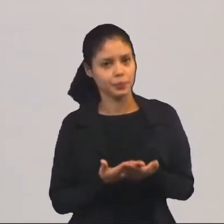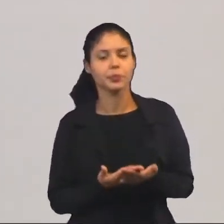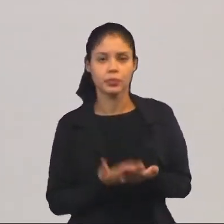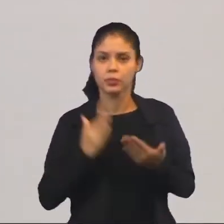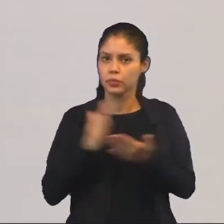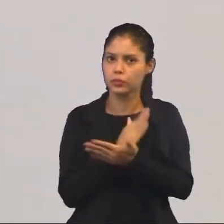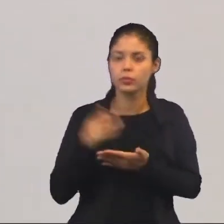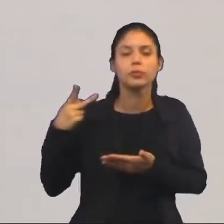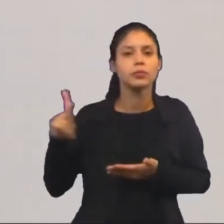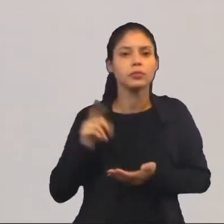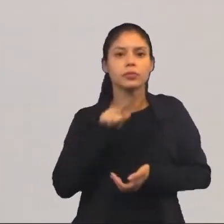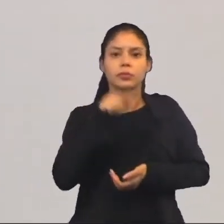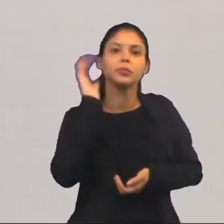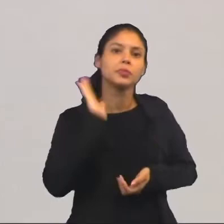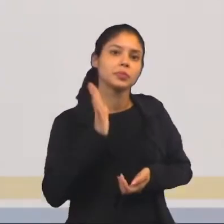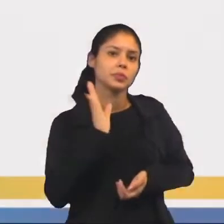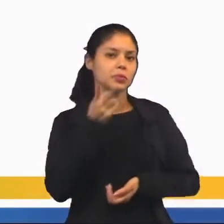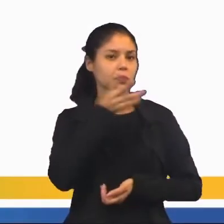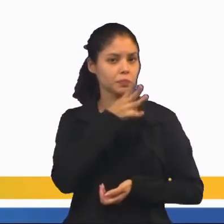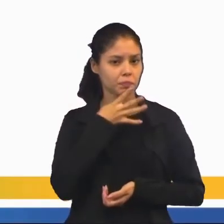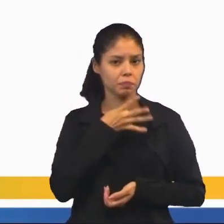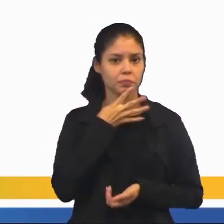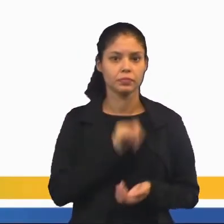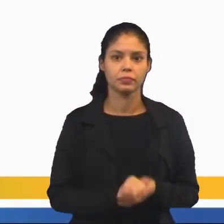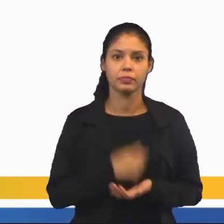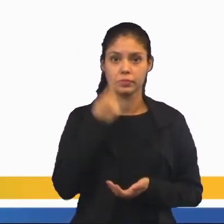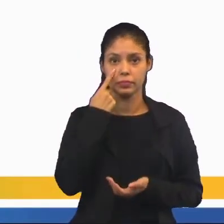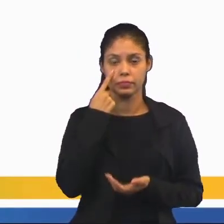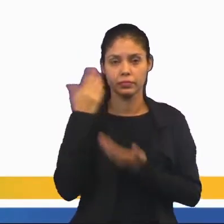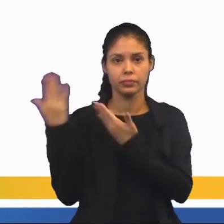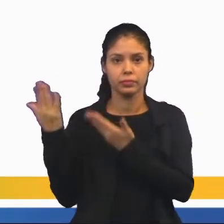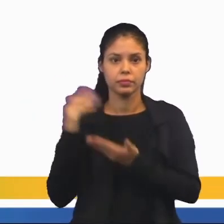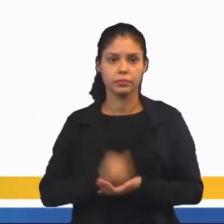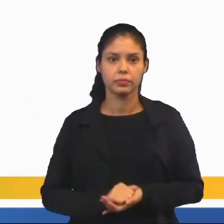que algum deles você já vai ter ouvido falar. Olhem só.